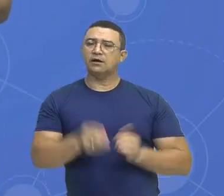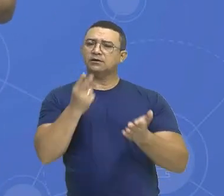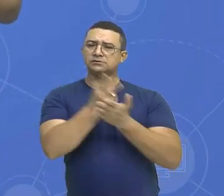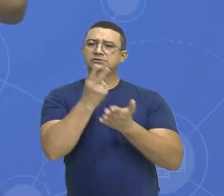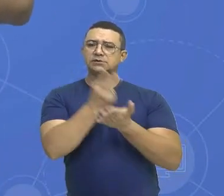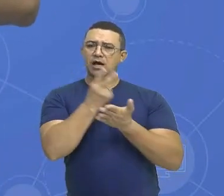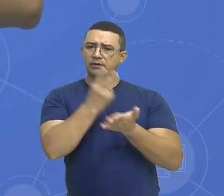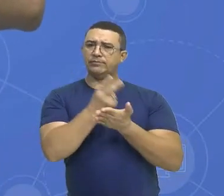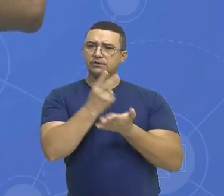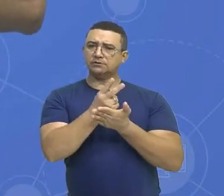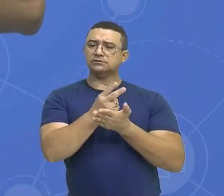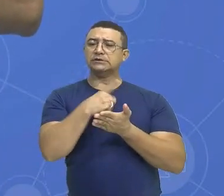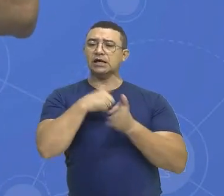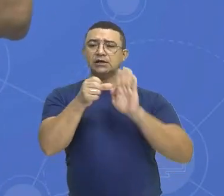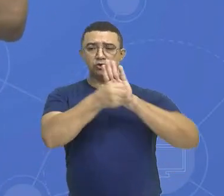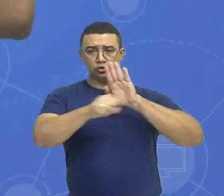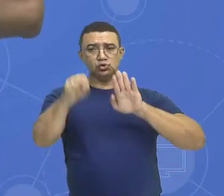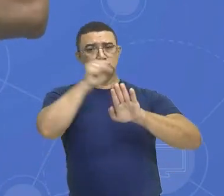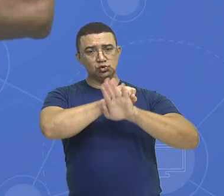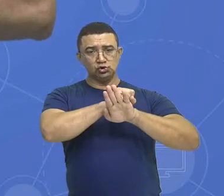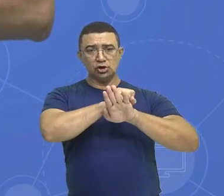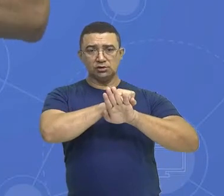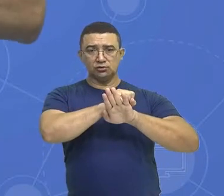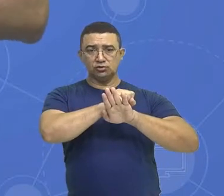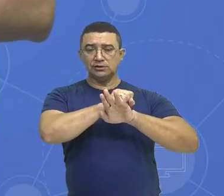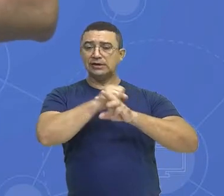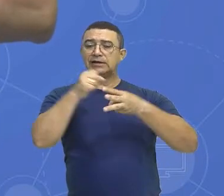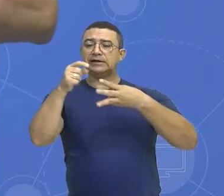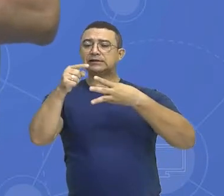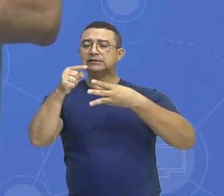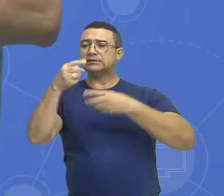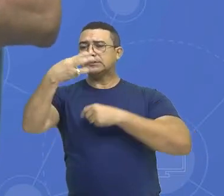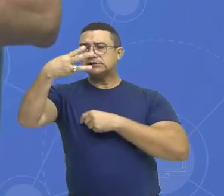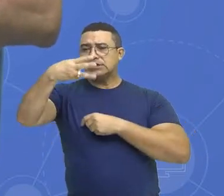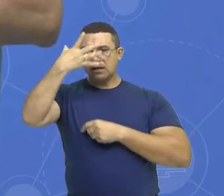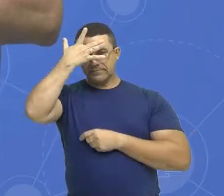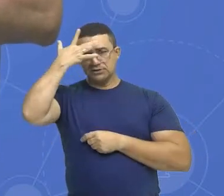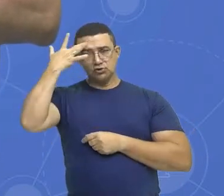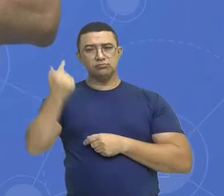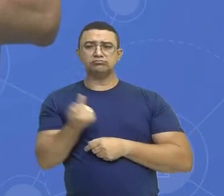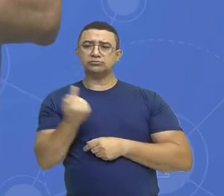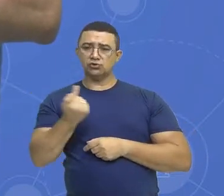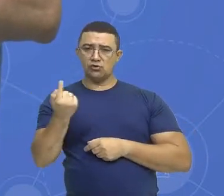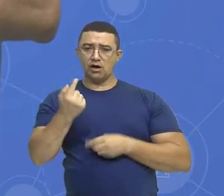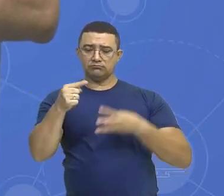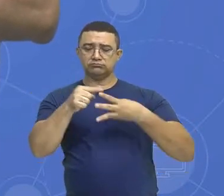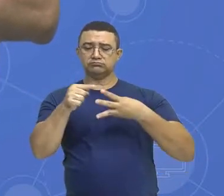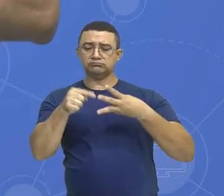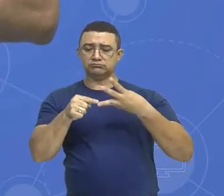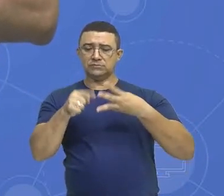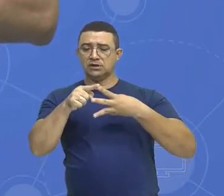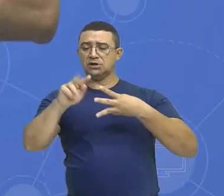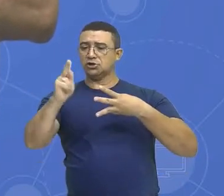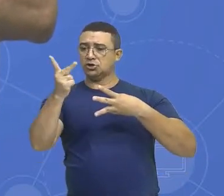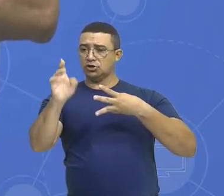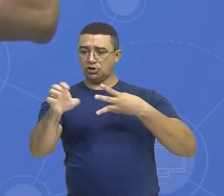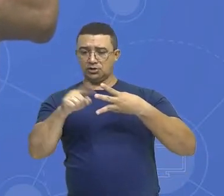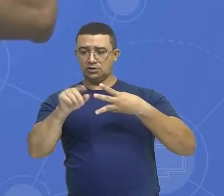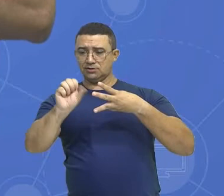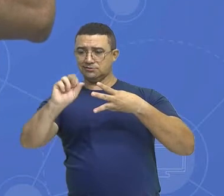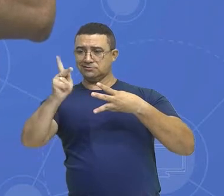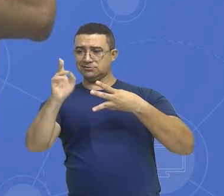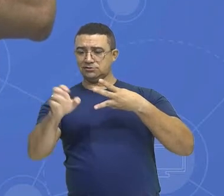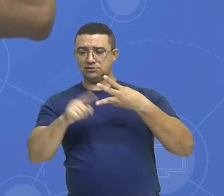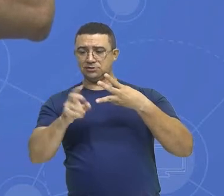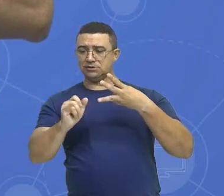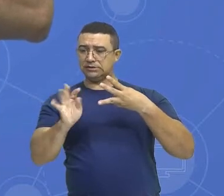sempre que eu tiver aí um sujeito na terceira pessoa do singular, que vai ser he, né? Sempre he, she